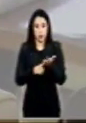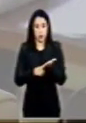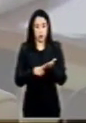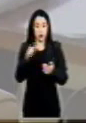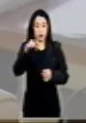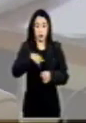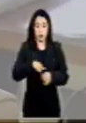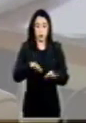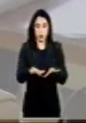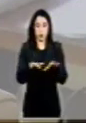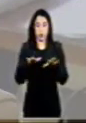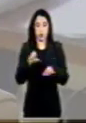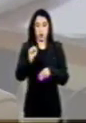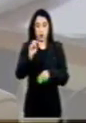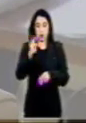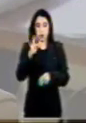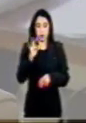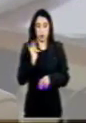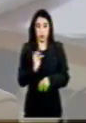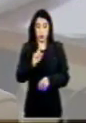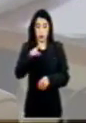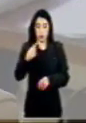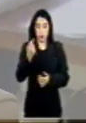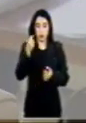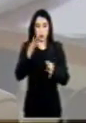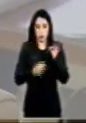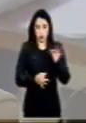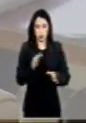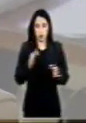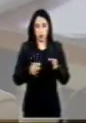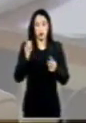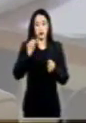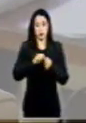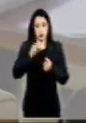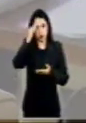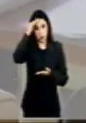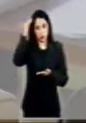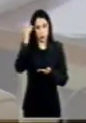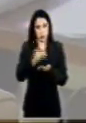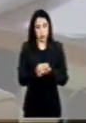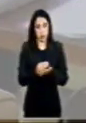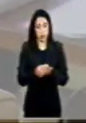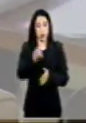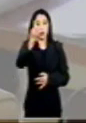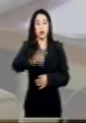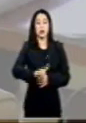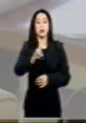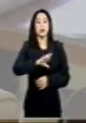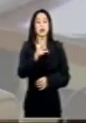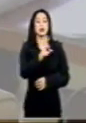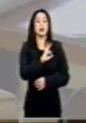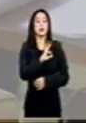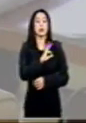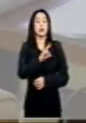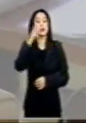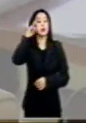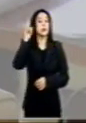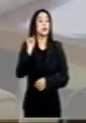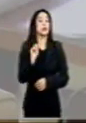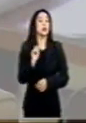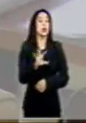Corte. Após o implemento das medidas judicialmente deferidas, o diretor da Polícia Legislativa teria ordenado que